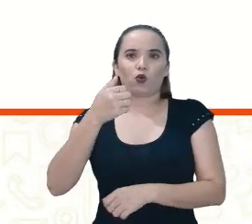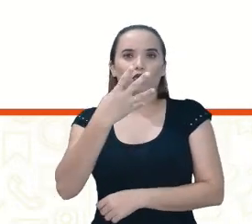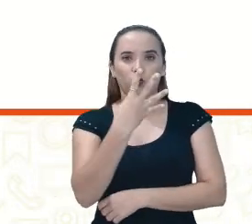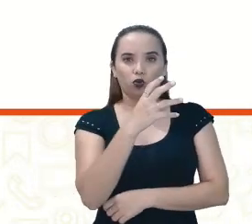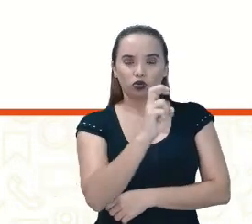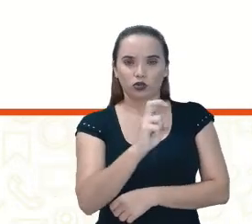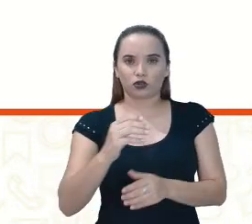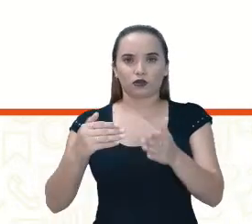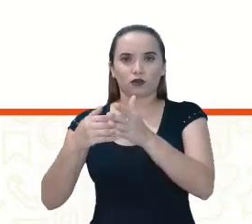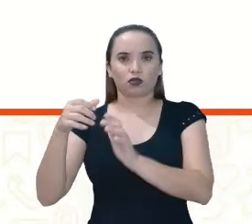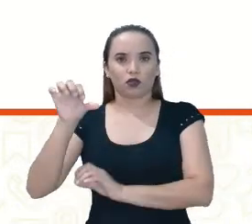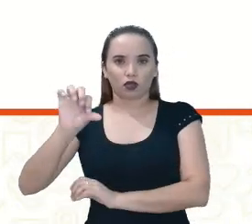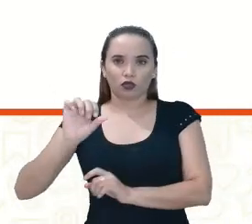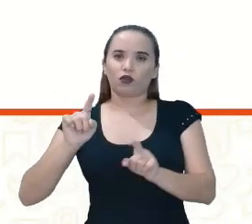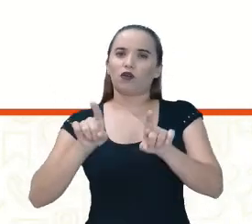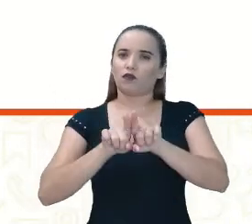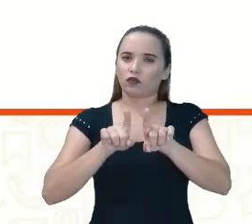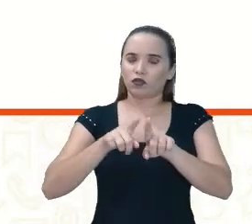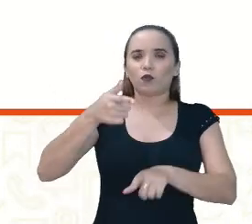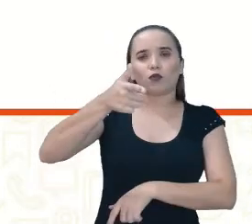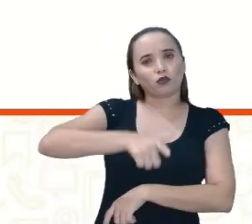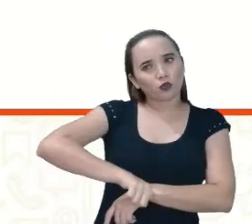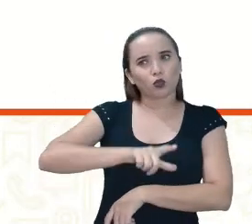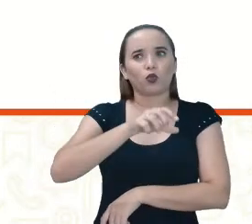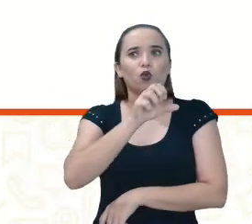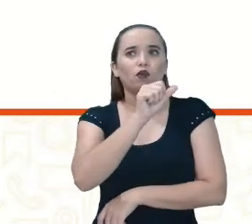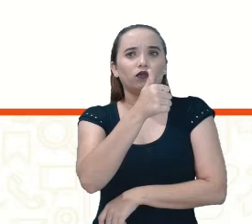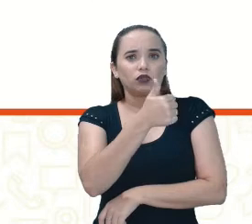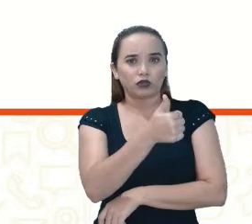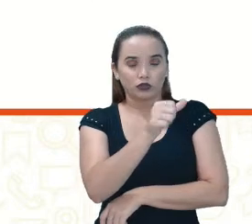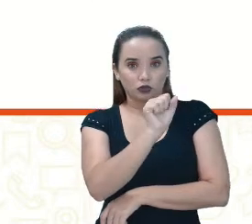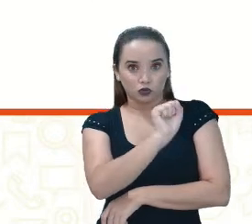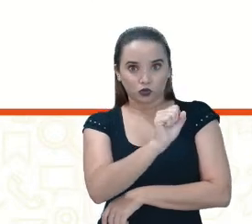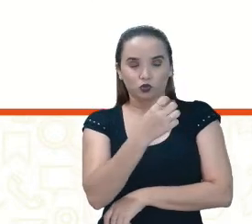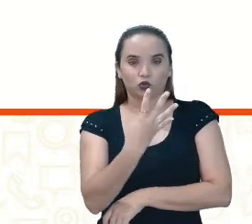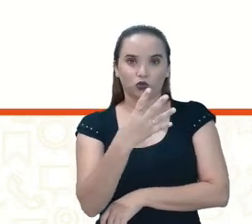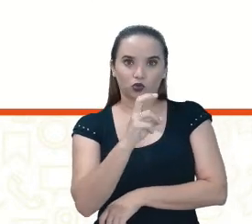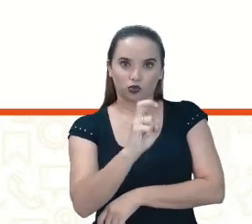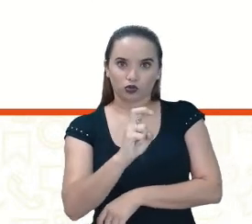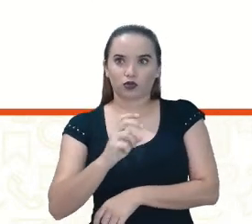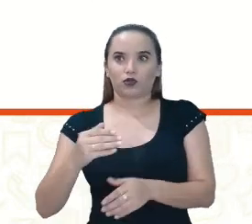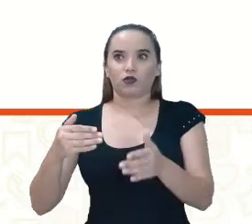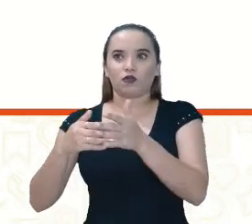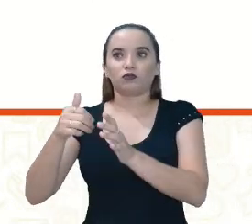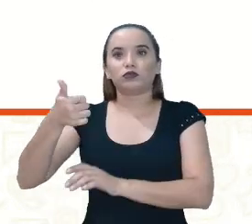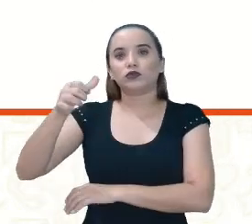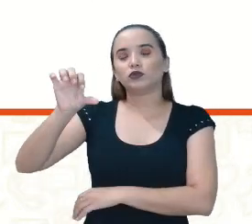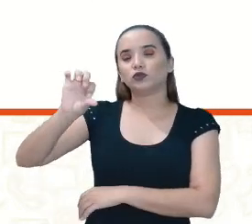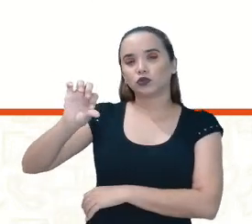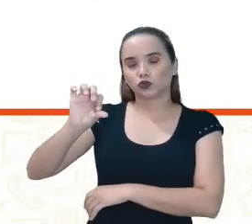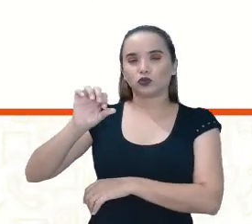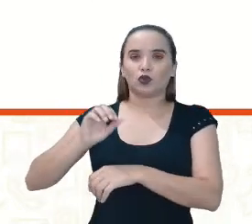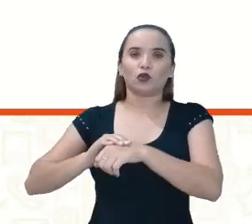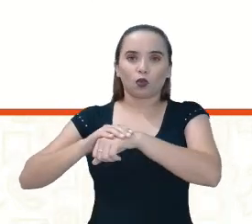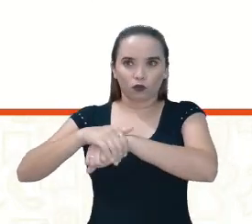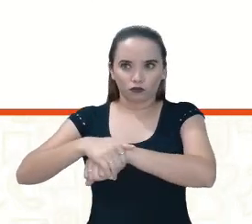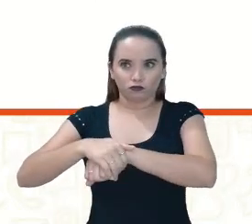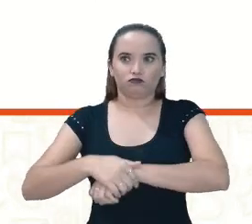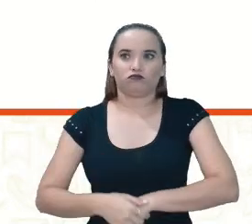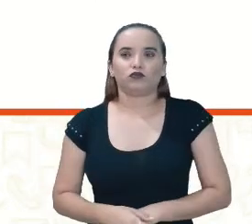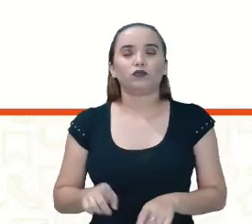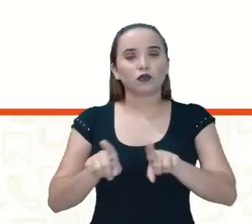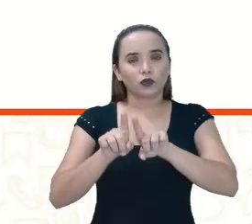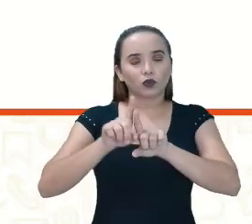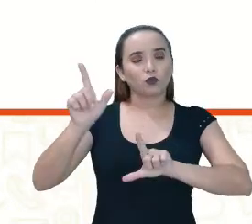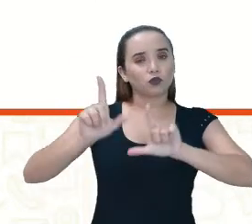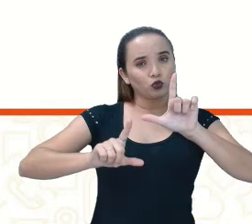reprise, 18h45 às 19h, no canal 10.2. E também no YouTube, no